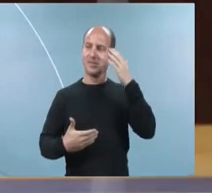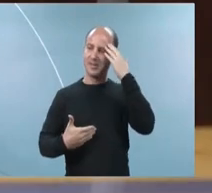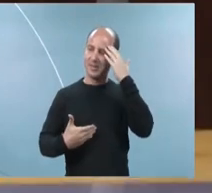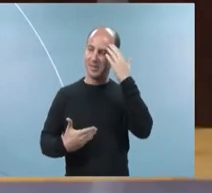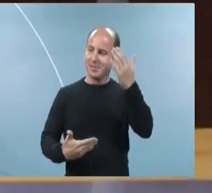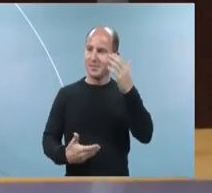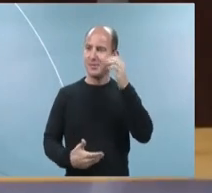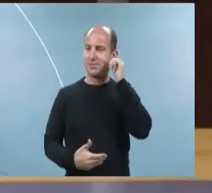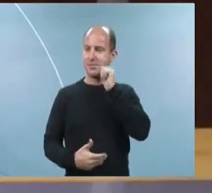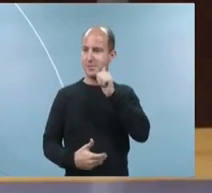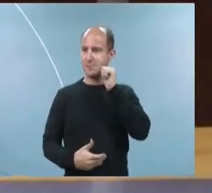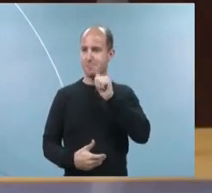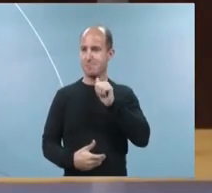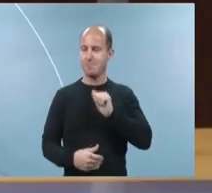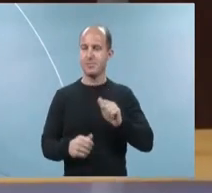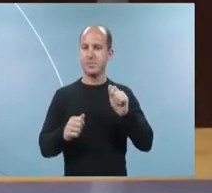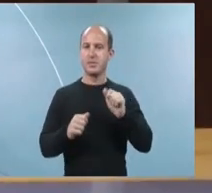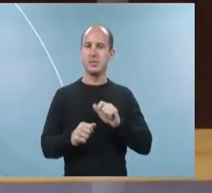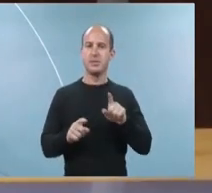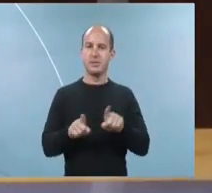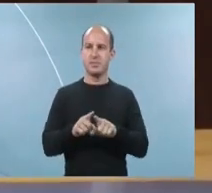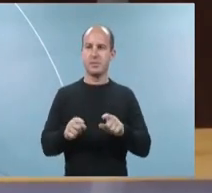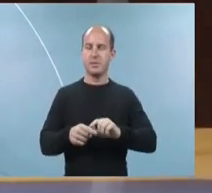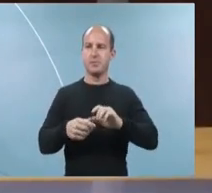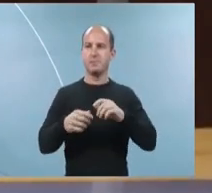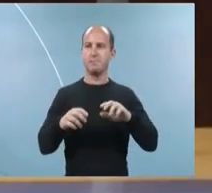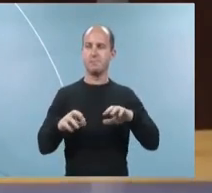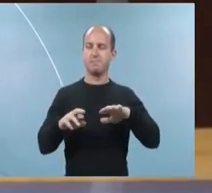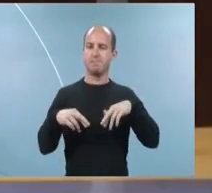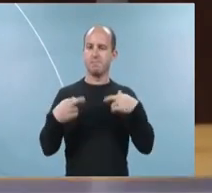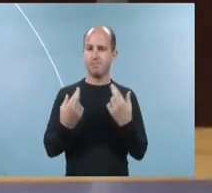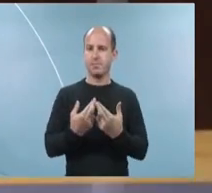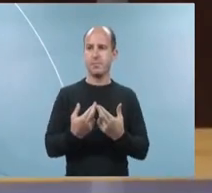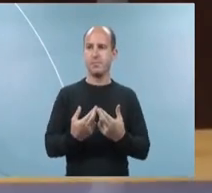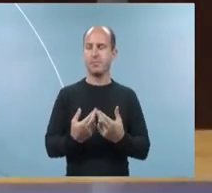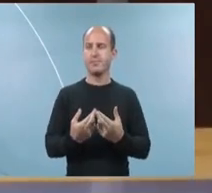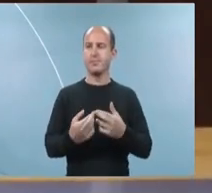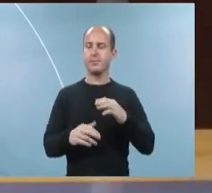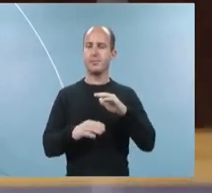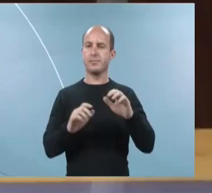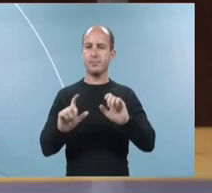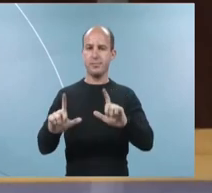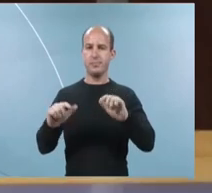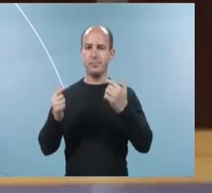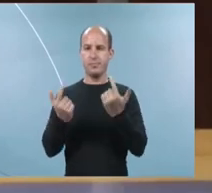Agradecer às meninas que estão aqui de cerimonial, à TV Assembleia, a todos